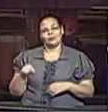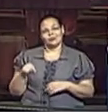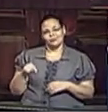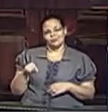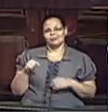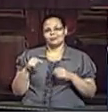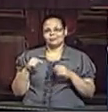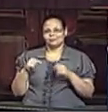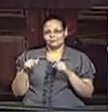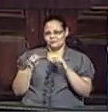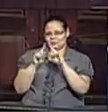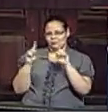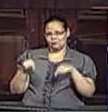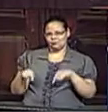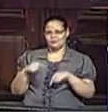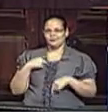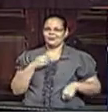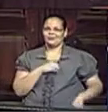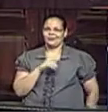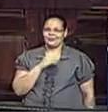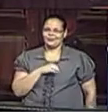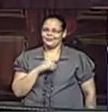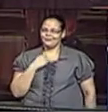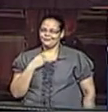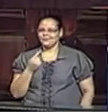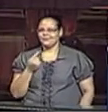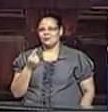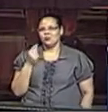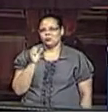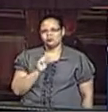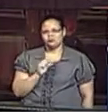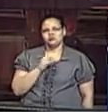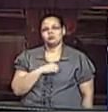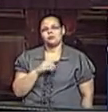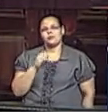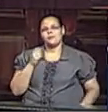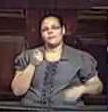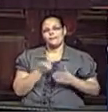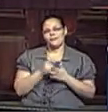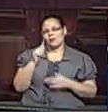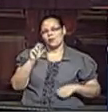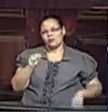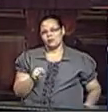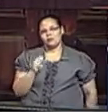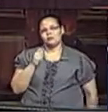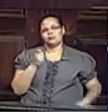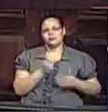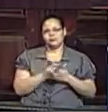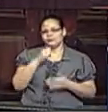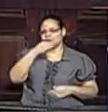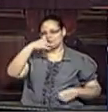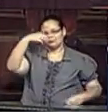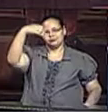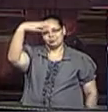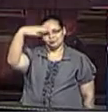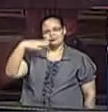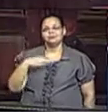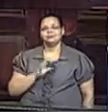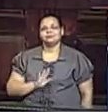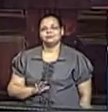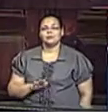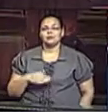às vezes, um salário que não é suficiente para que ele compre gás, pague energia elétrica, pague conta d'água.